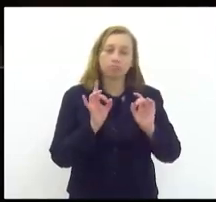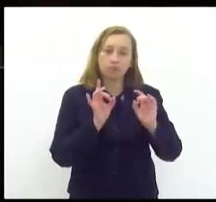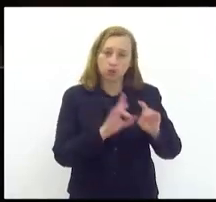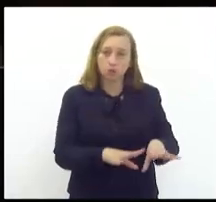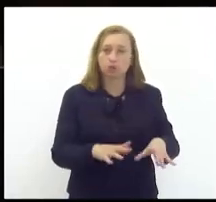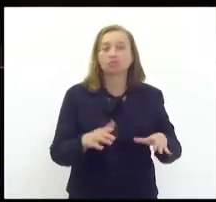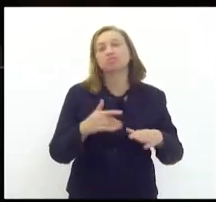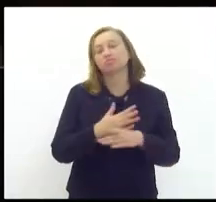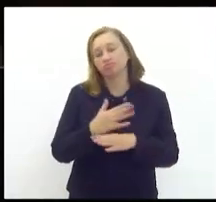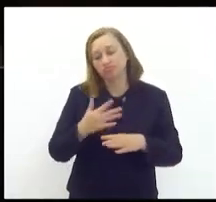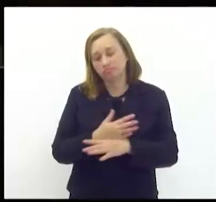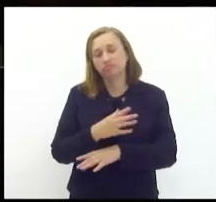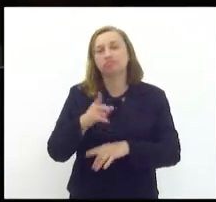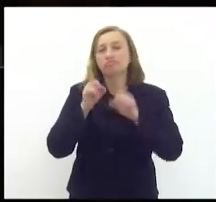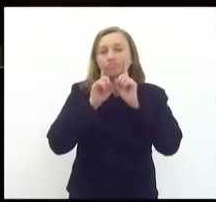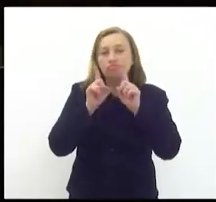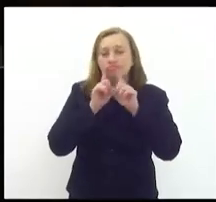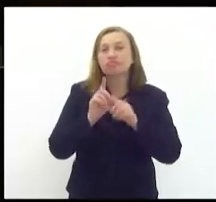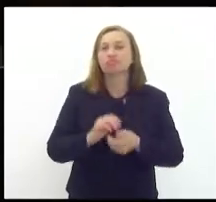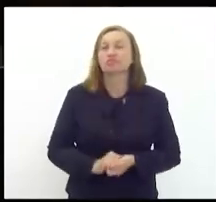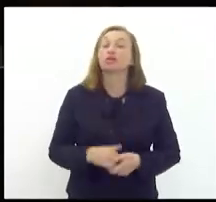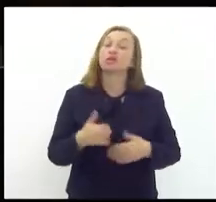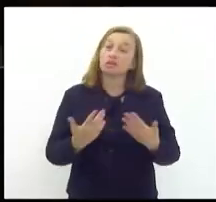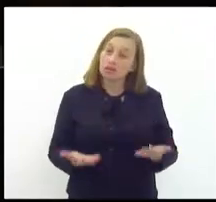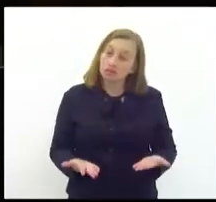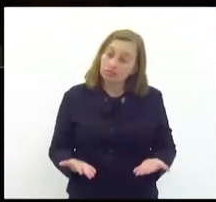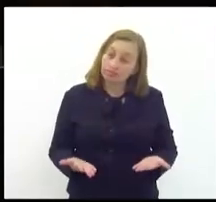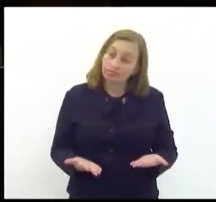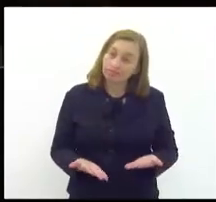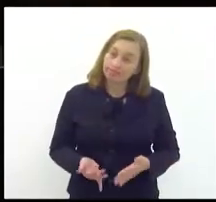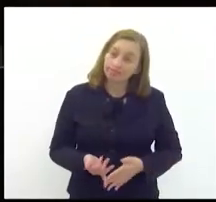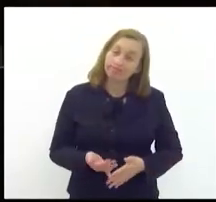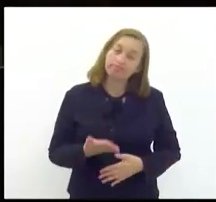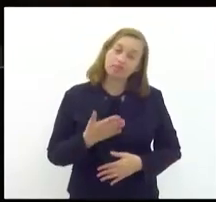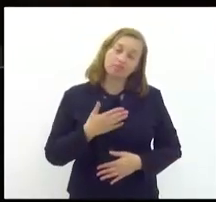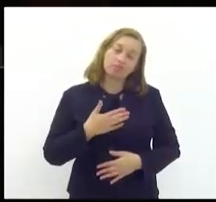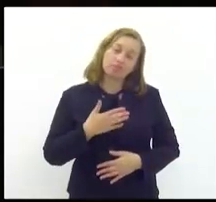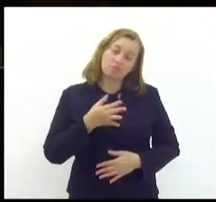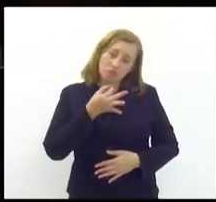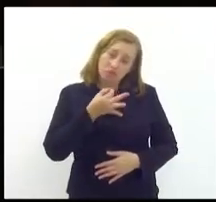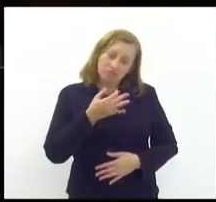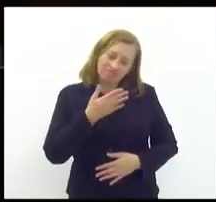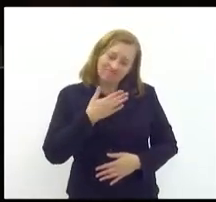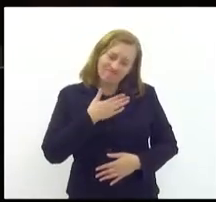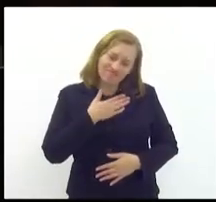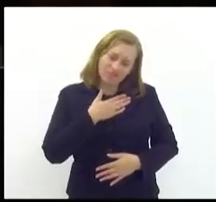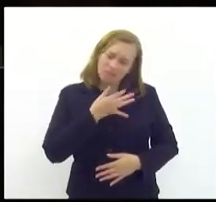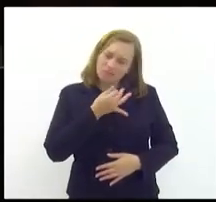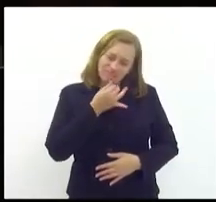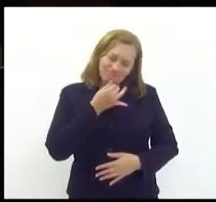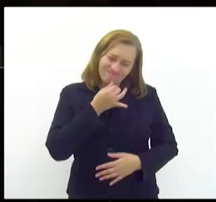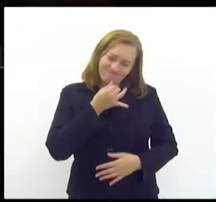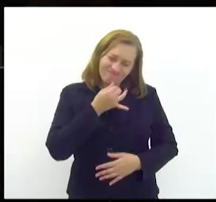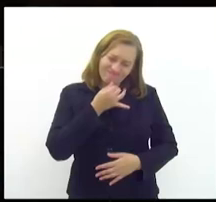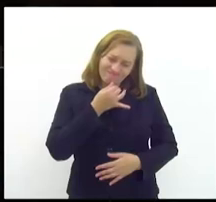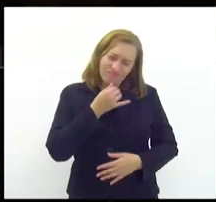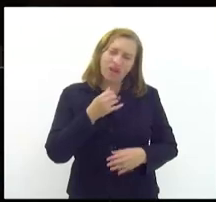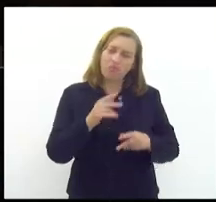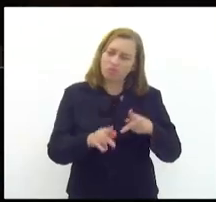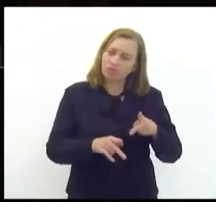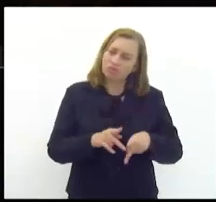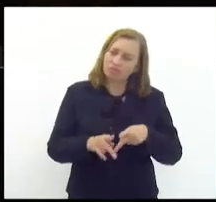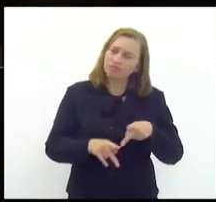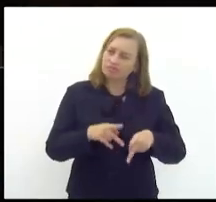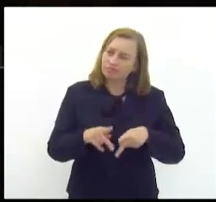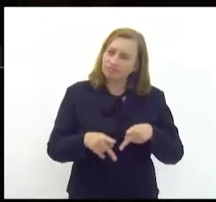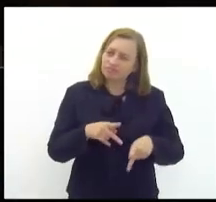na cidade de Maricá então fica aqui o meu desabafo meu Alerta a população